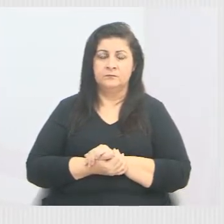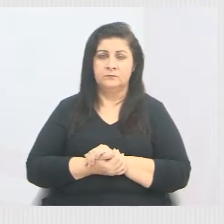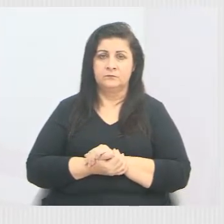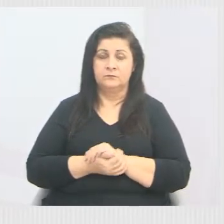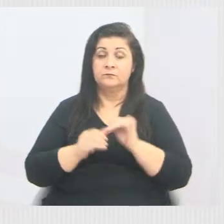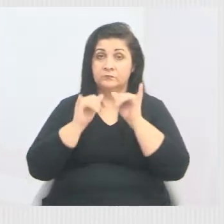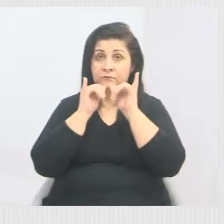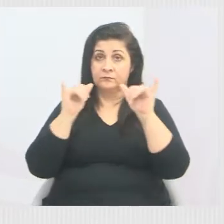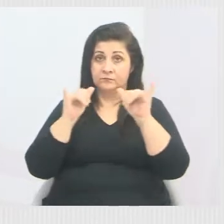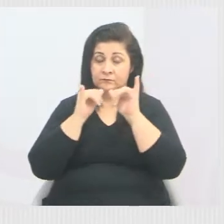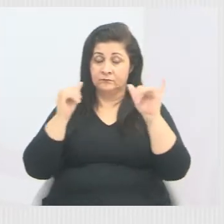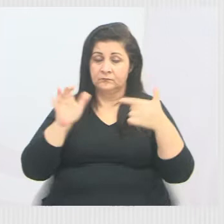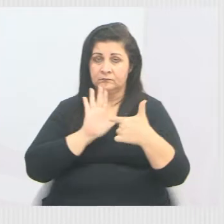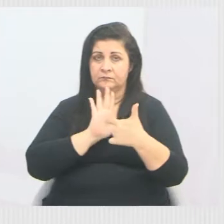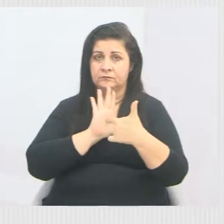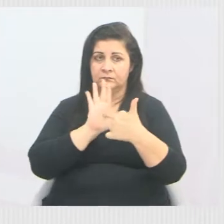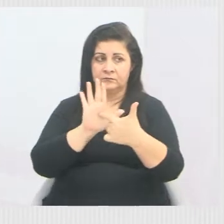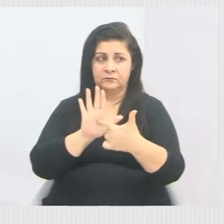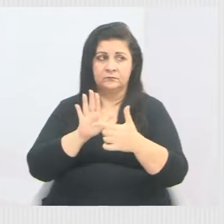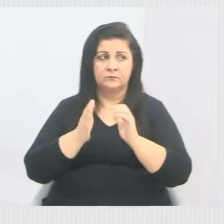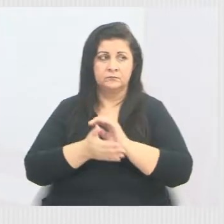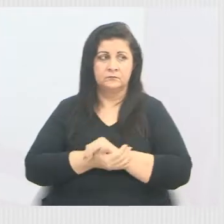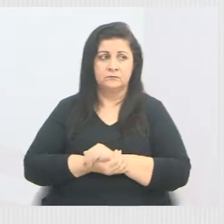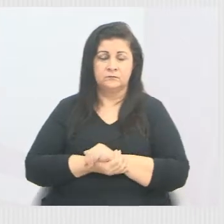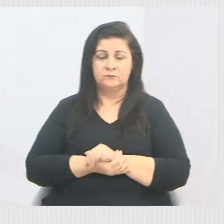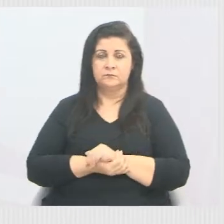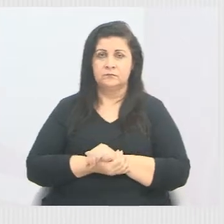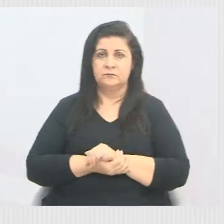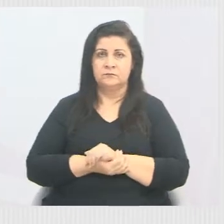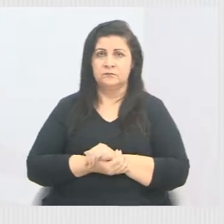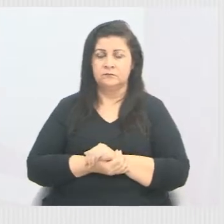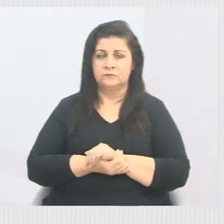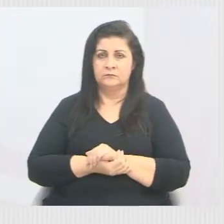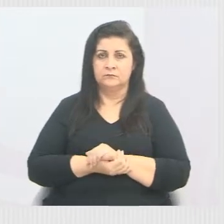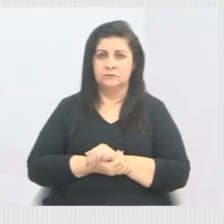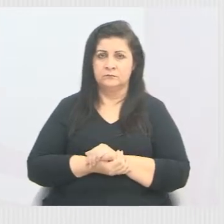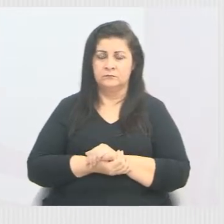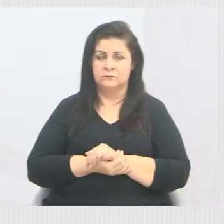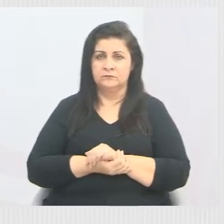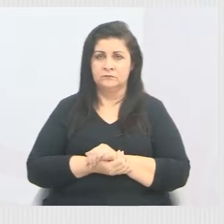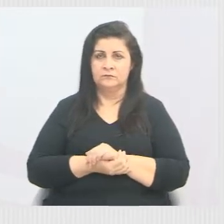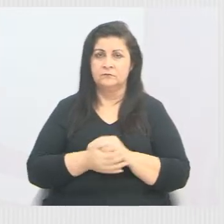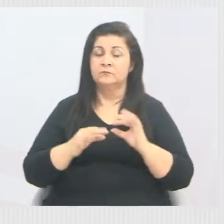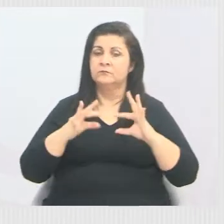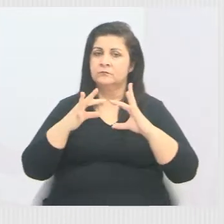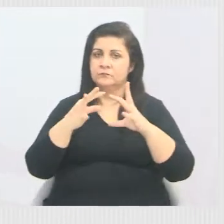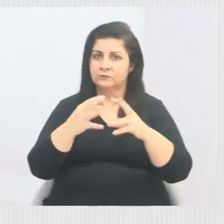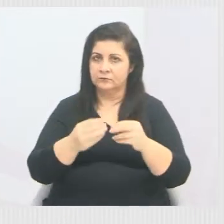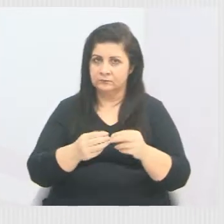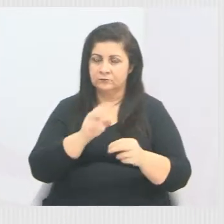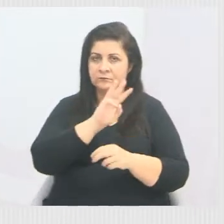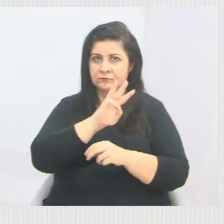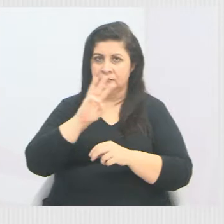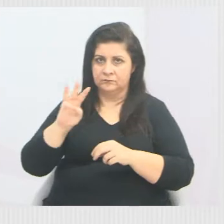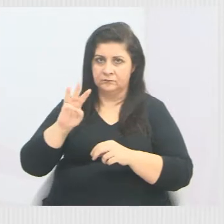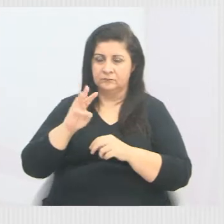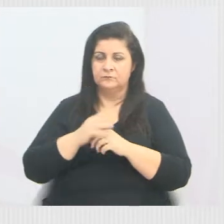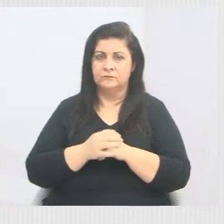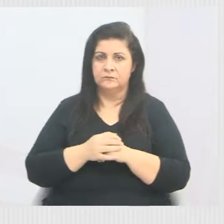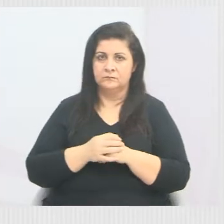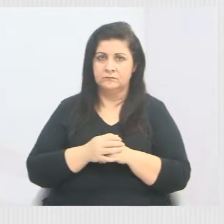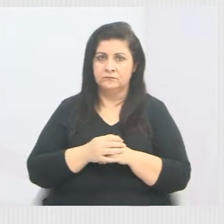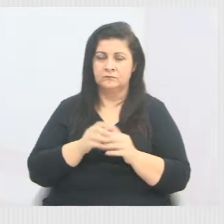Essas informações aqui apresentadas, nessa apresentação de hoje, elas estão publicadas no Boletim Oficial,